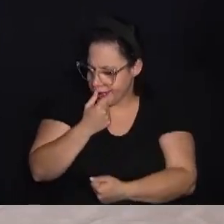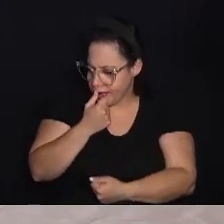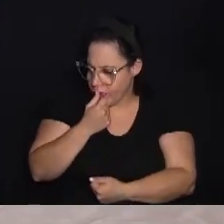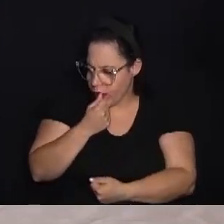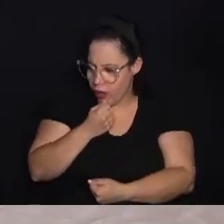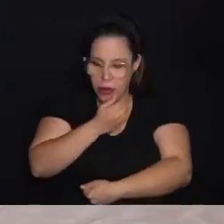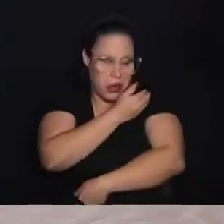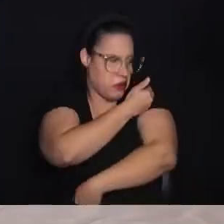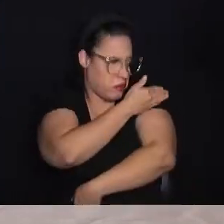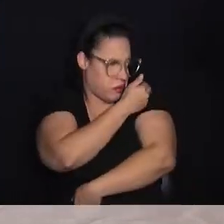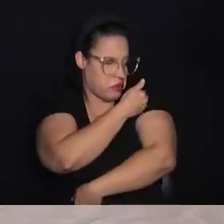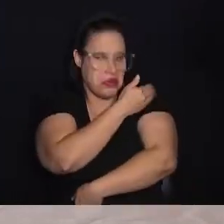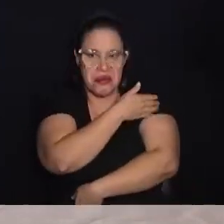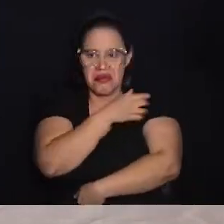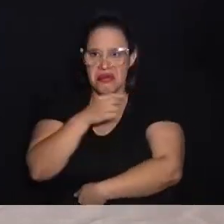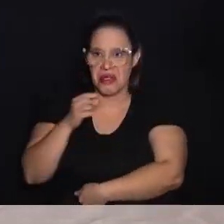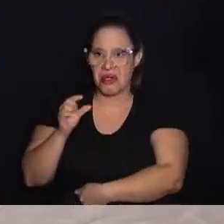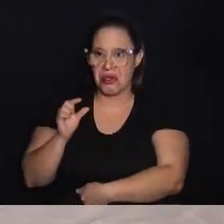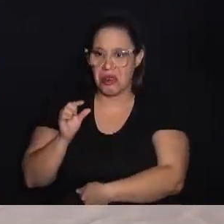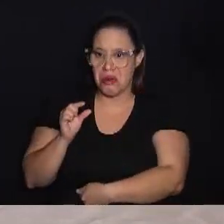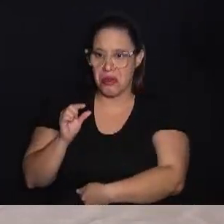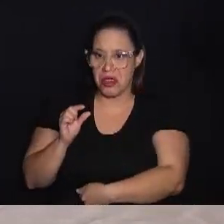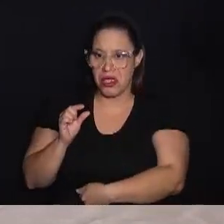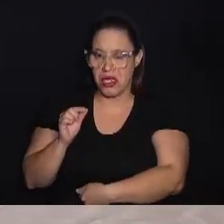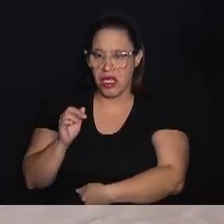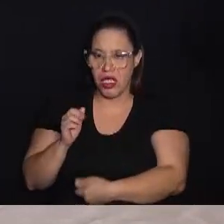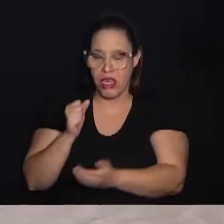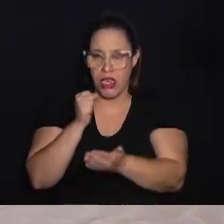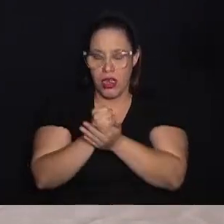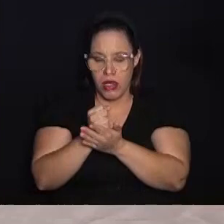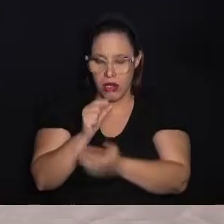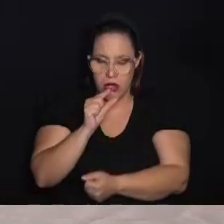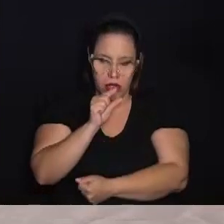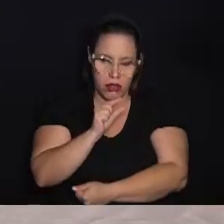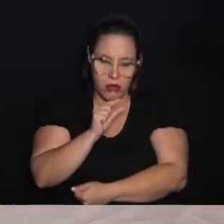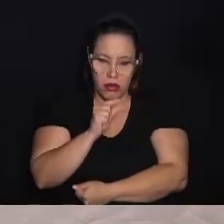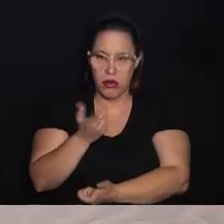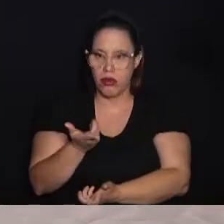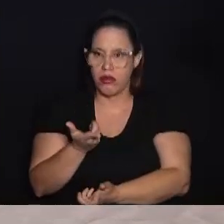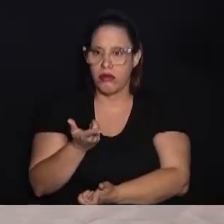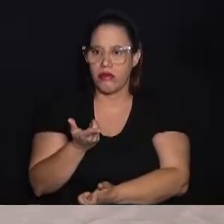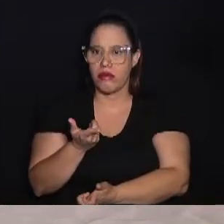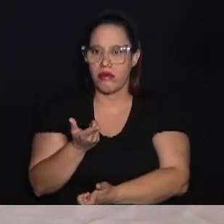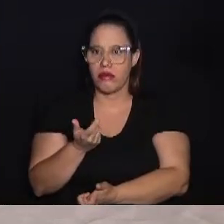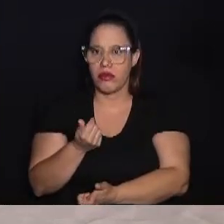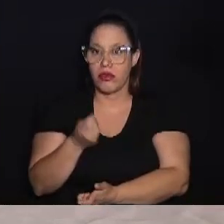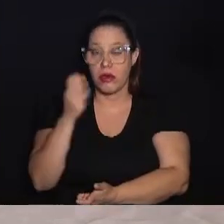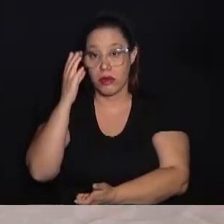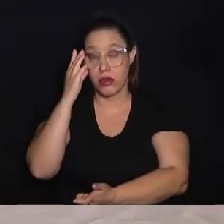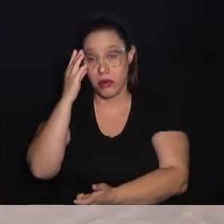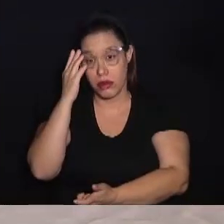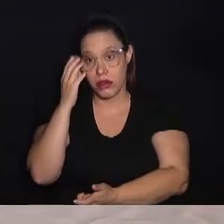menores, tem um preconceito com os pequenos, com as pequenas marcas, por uma questão